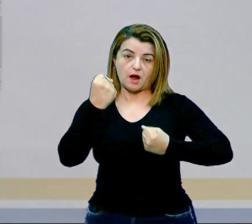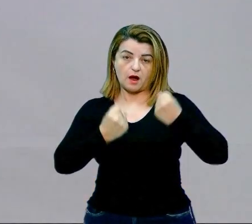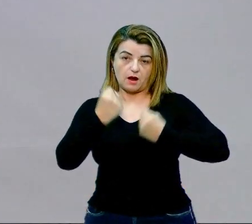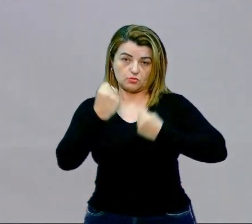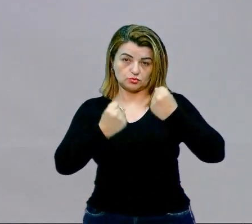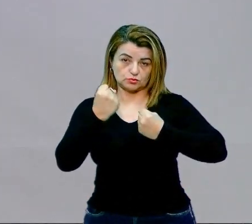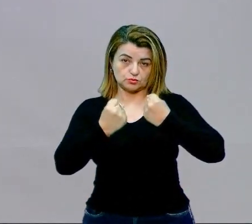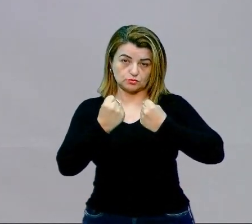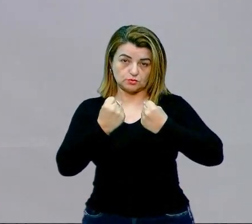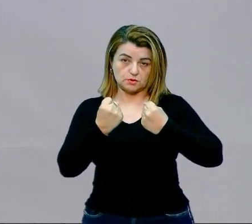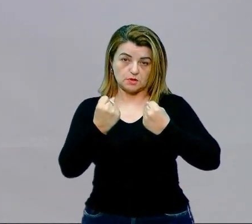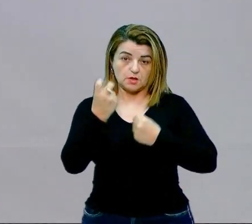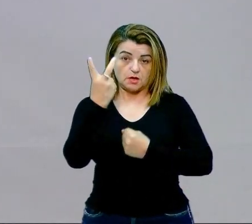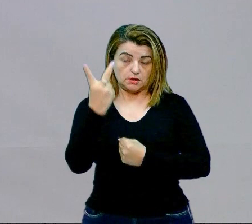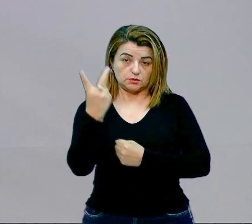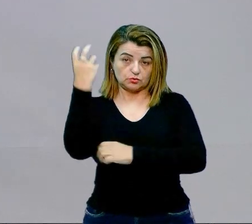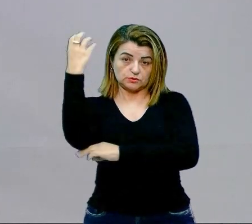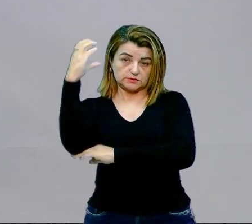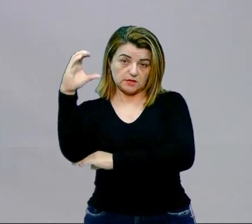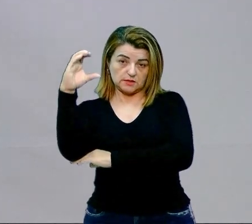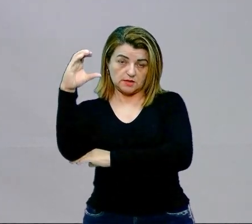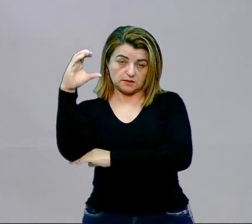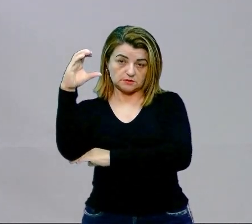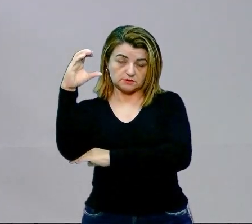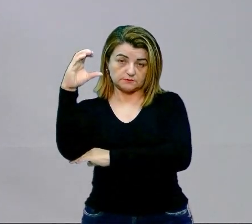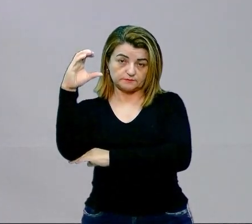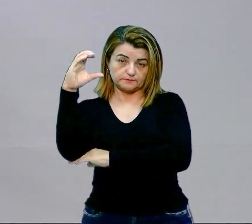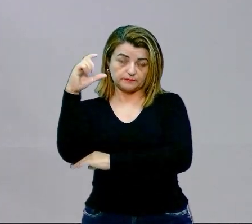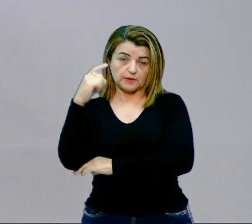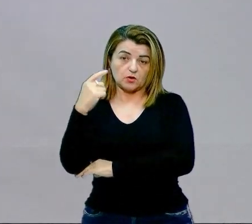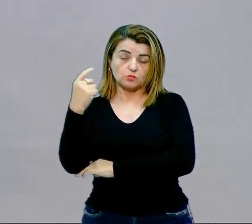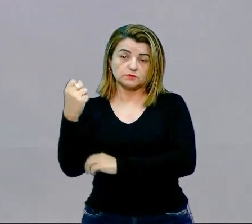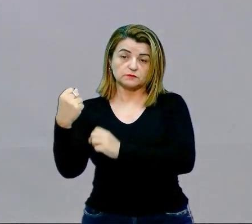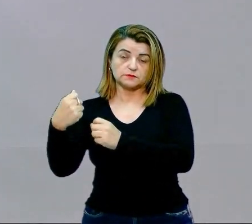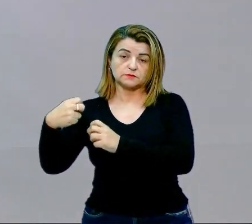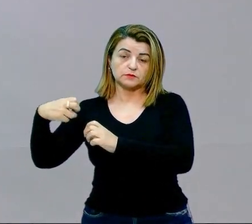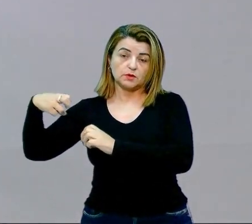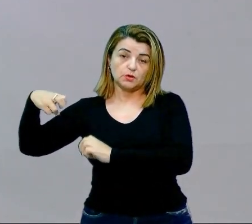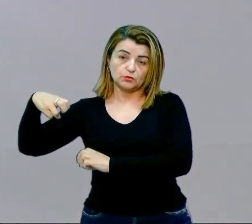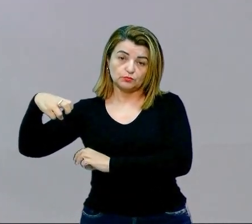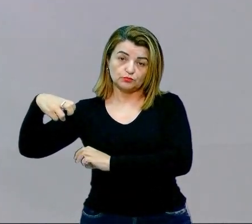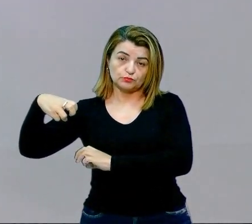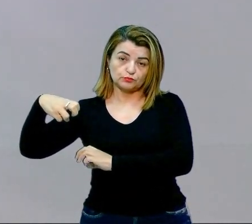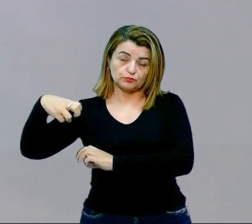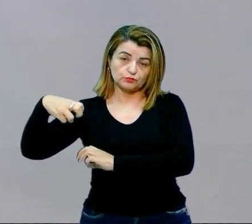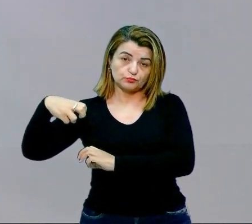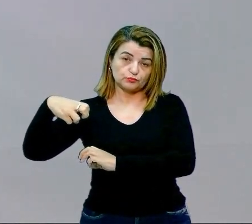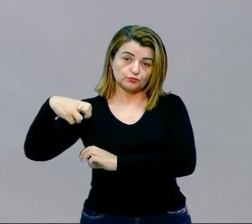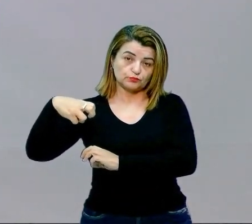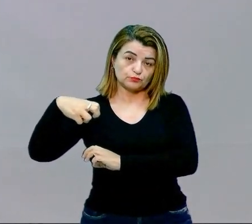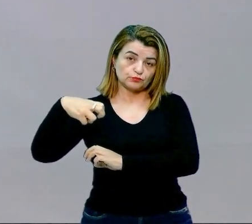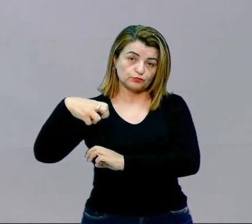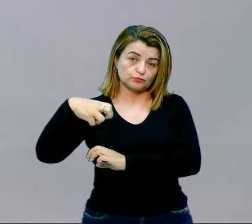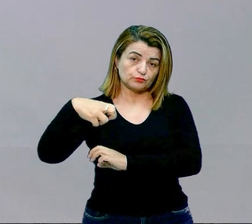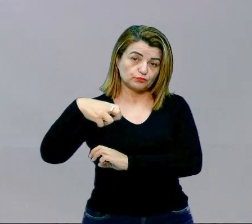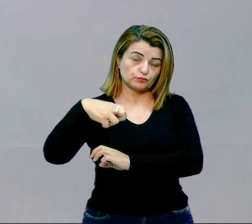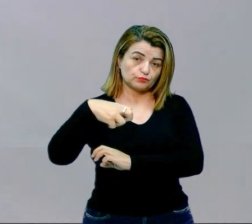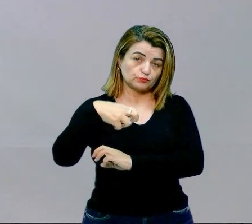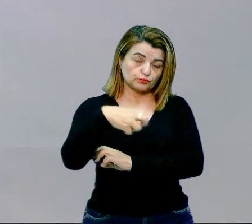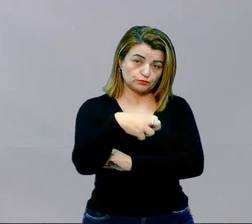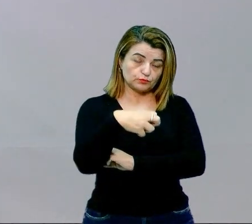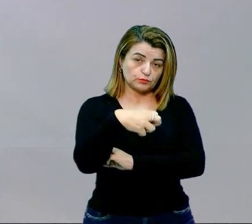radares. É como se você passasse numa estrada, você passa numa certa distância